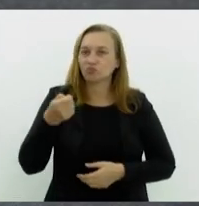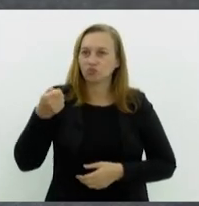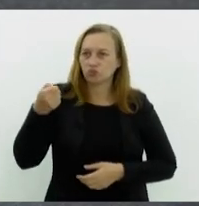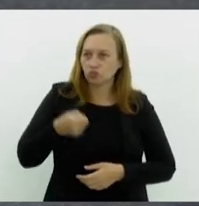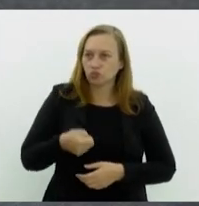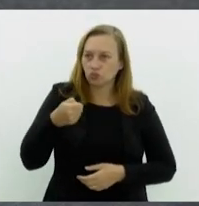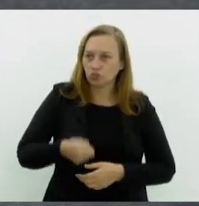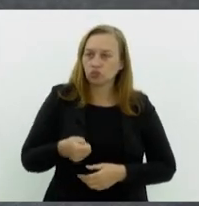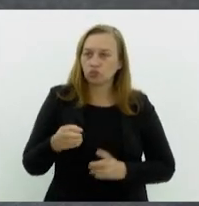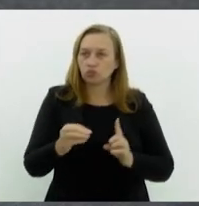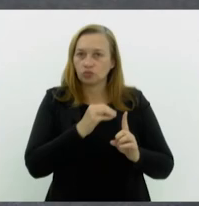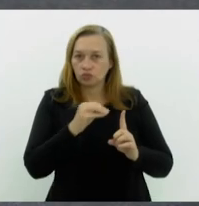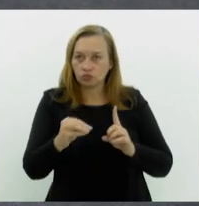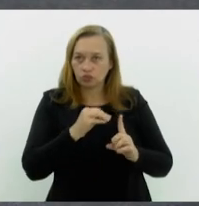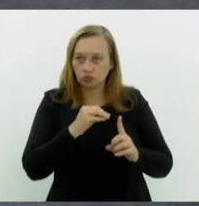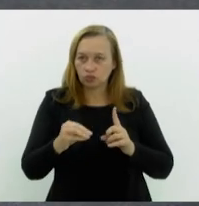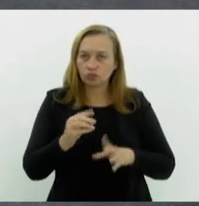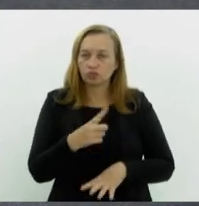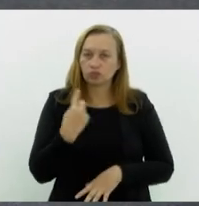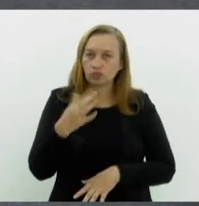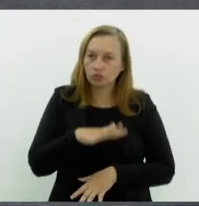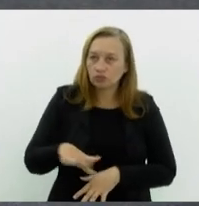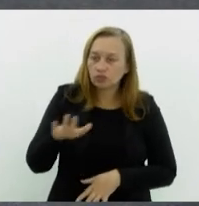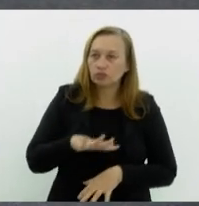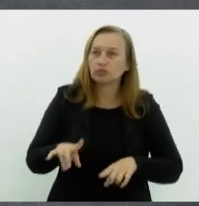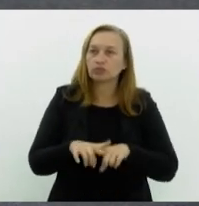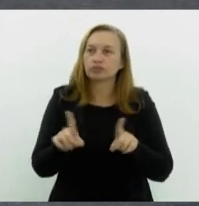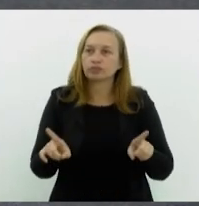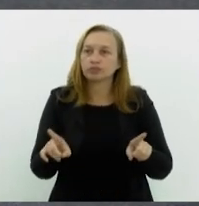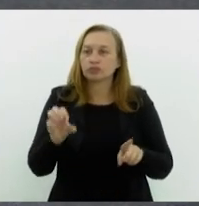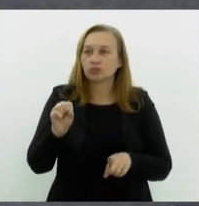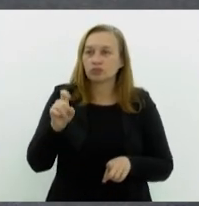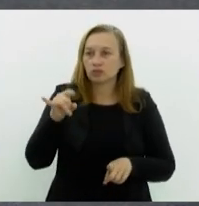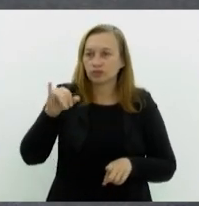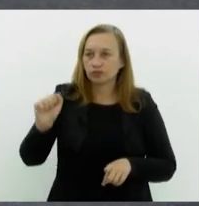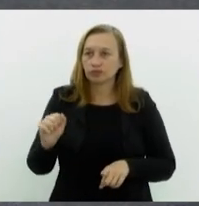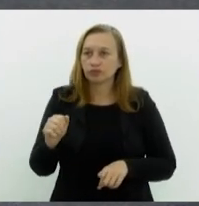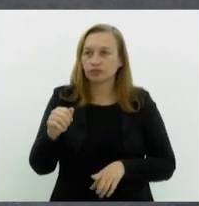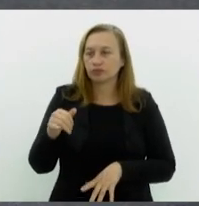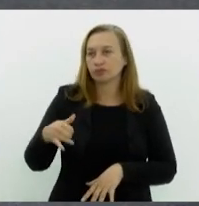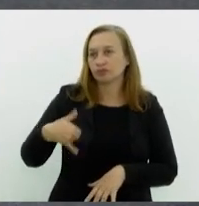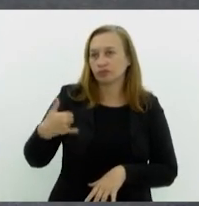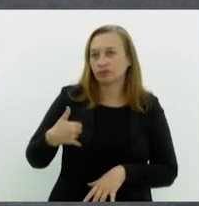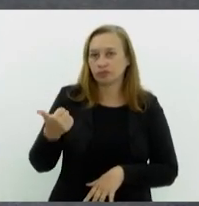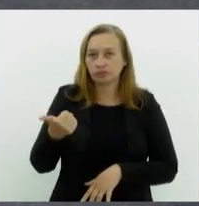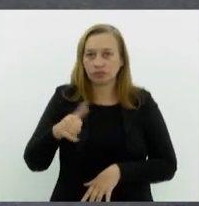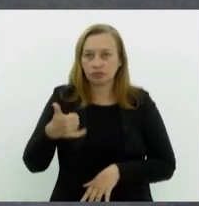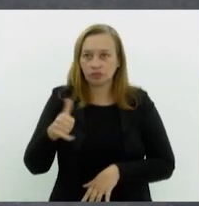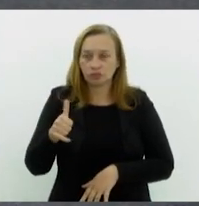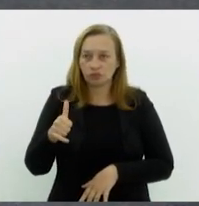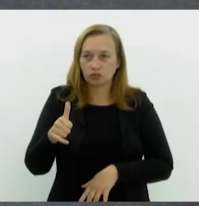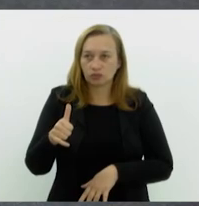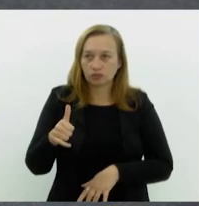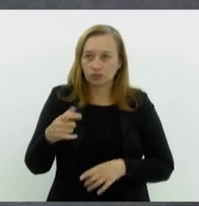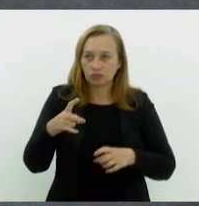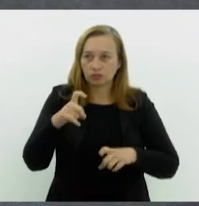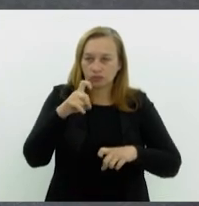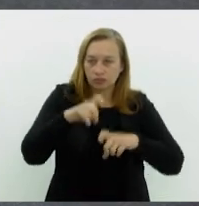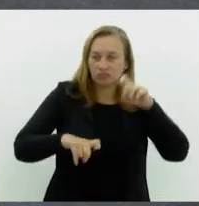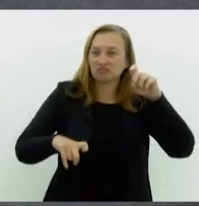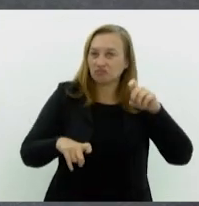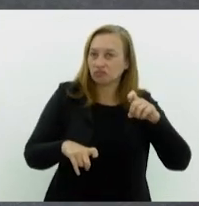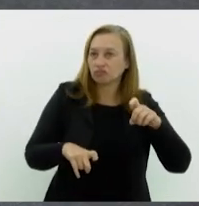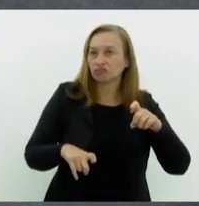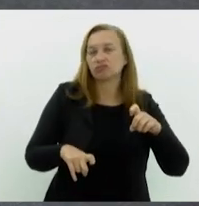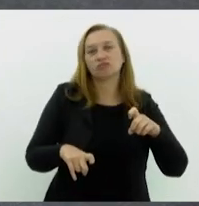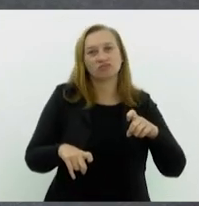de vulnerabilização das nossas crianças, mas Sofia, uma criança de 11 anos, ser violentada da maneira que